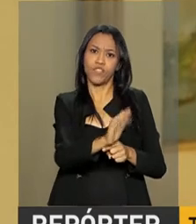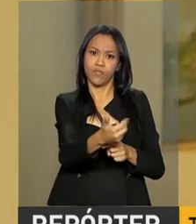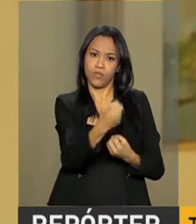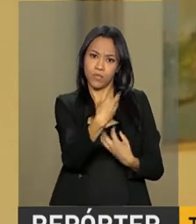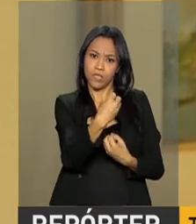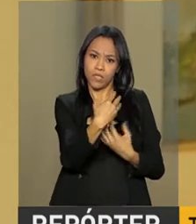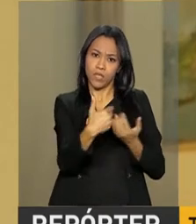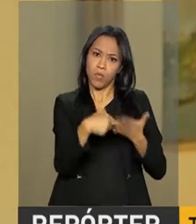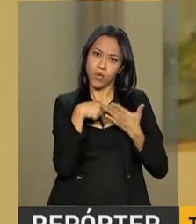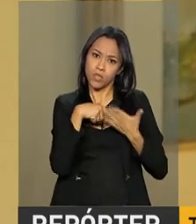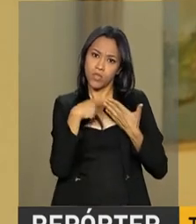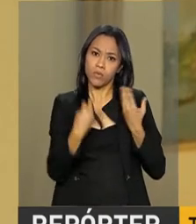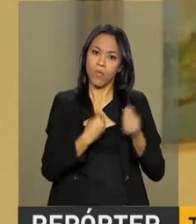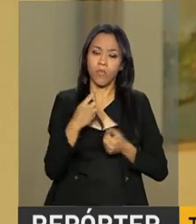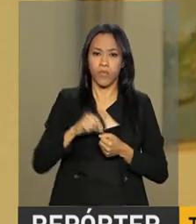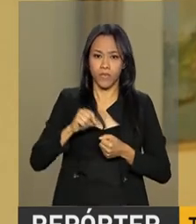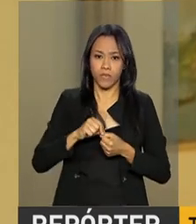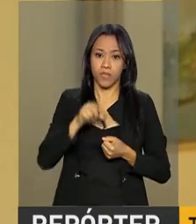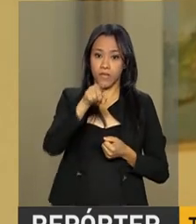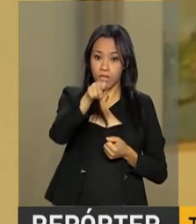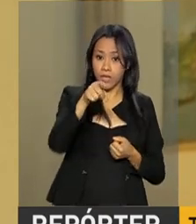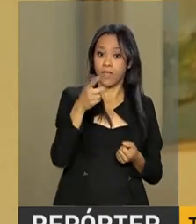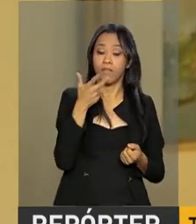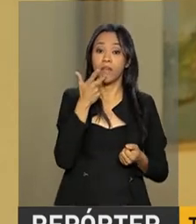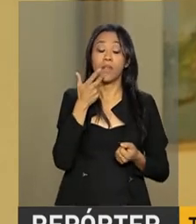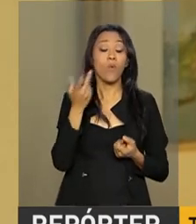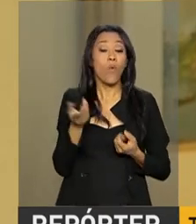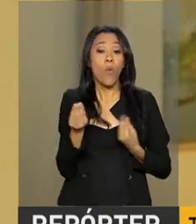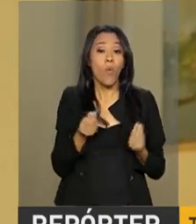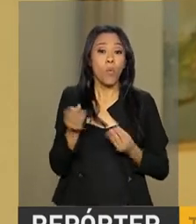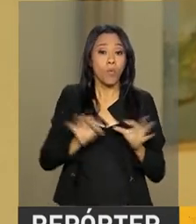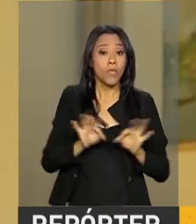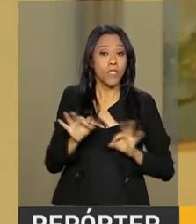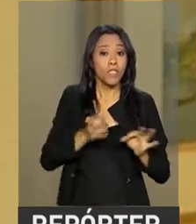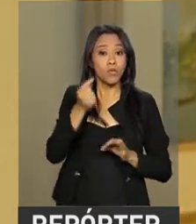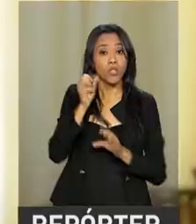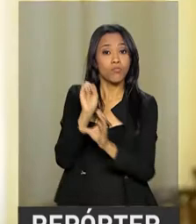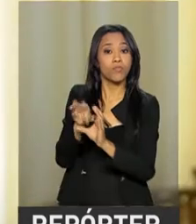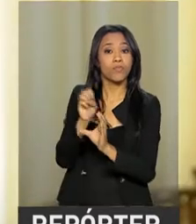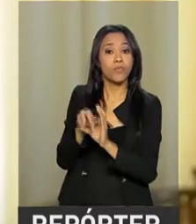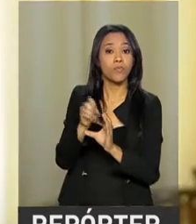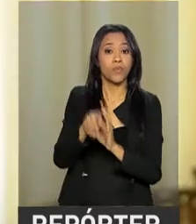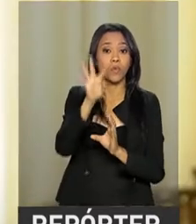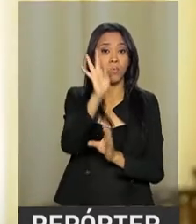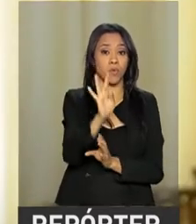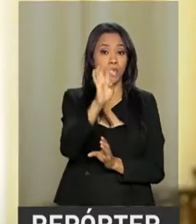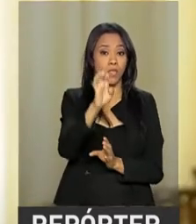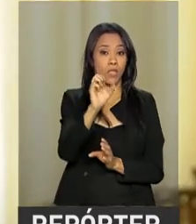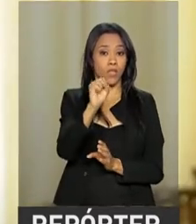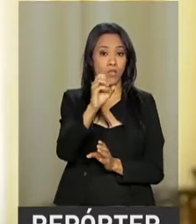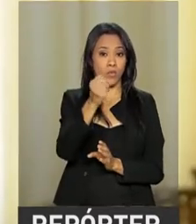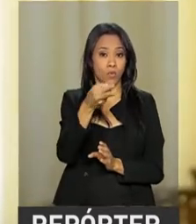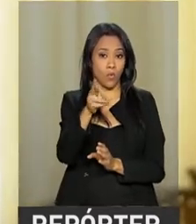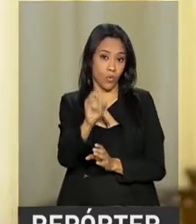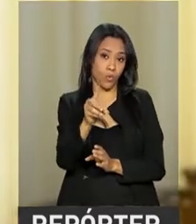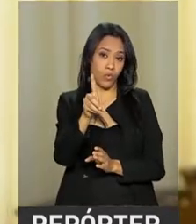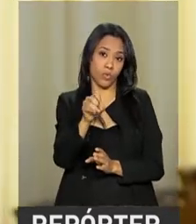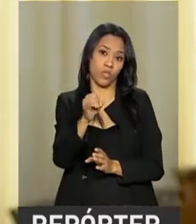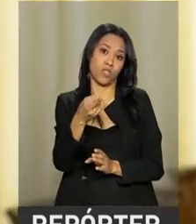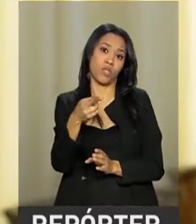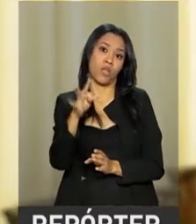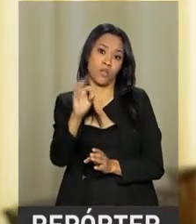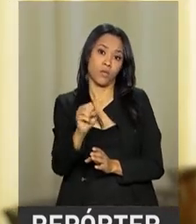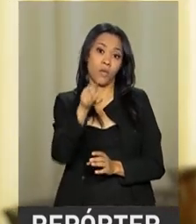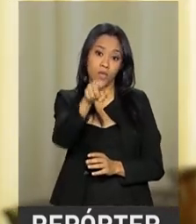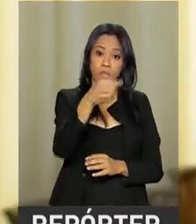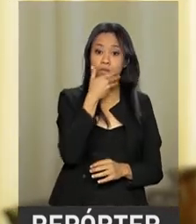forma confiável para que ele possa planejar o futuro dele através do Tesouro Direto. O especialista em inteligência financeira, Gustavo